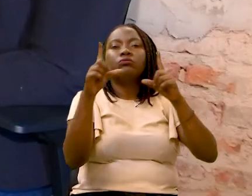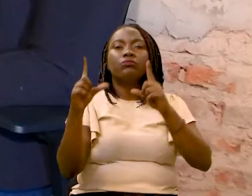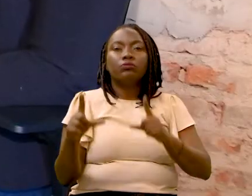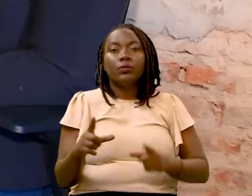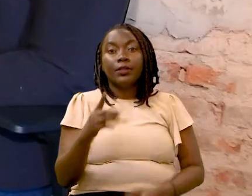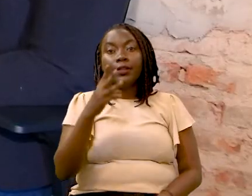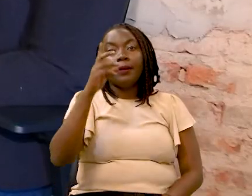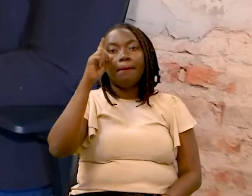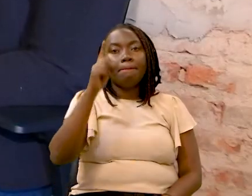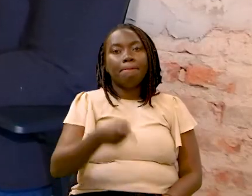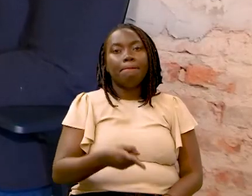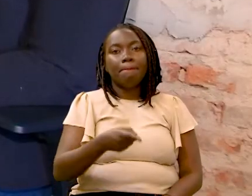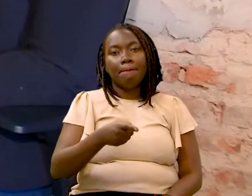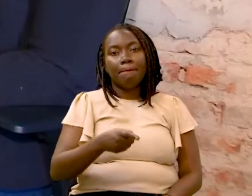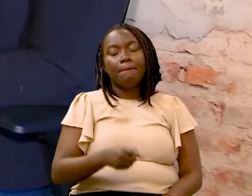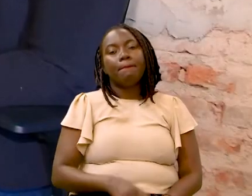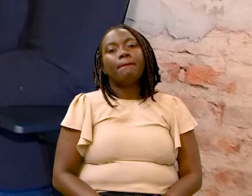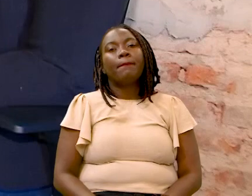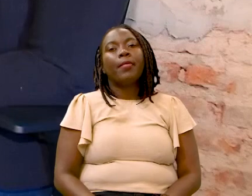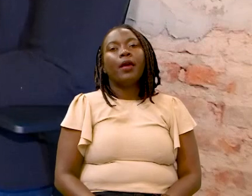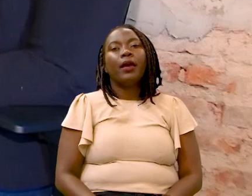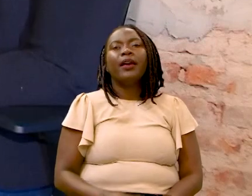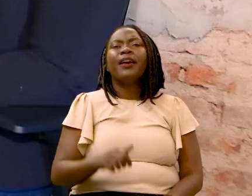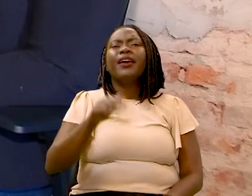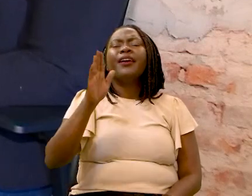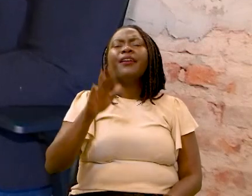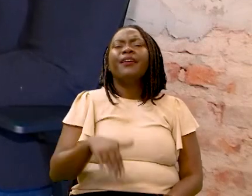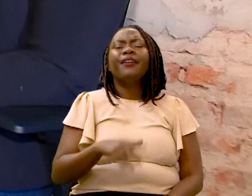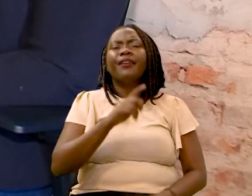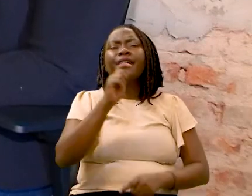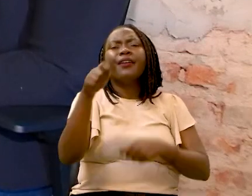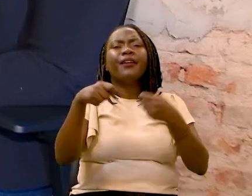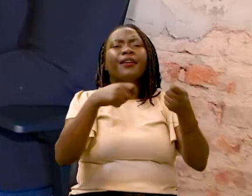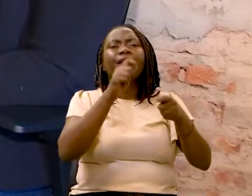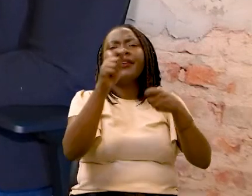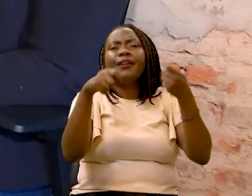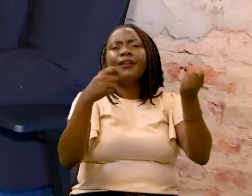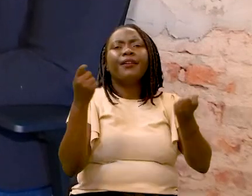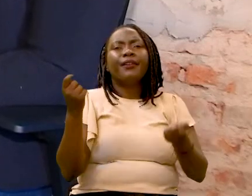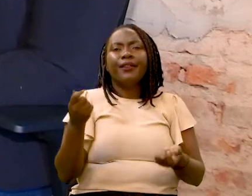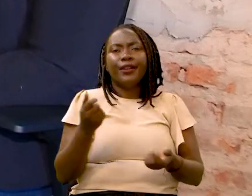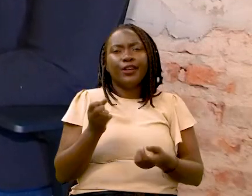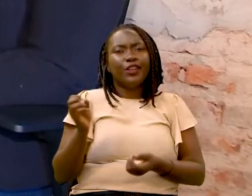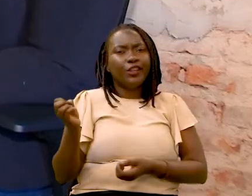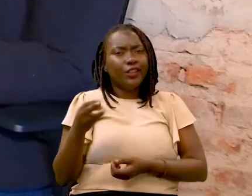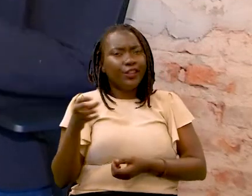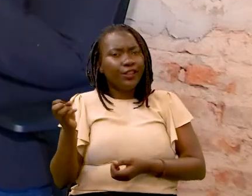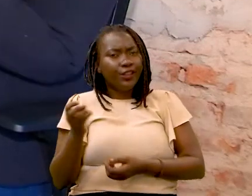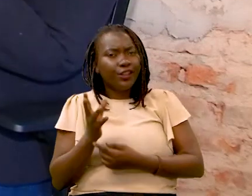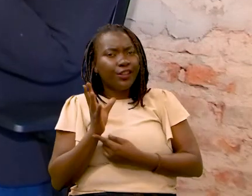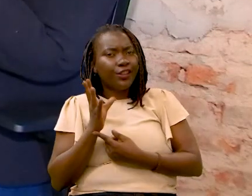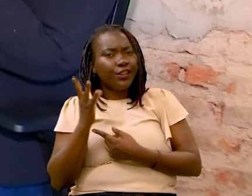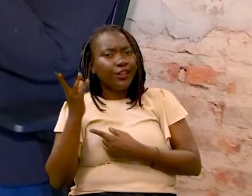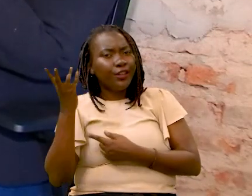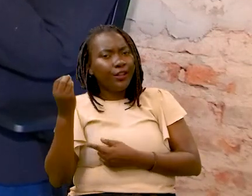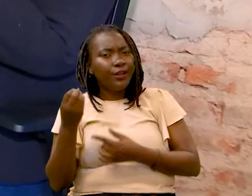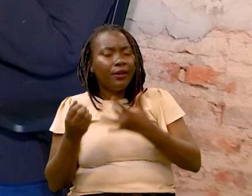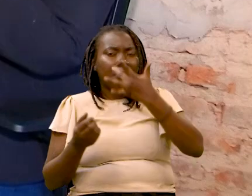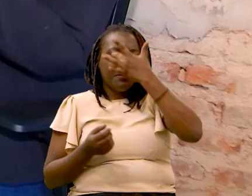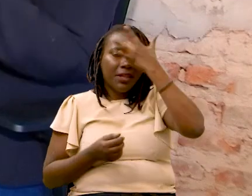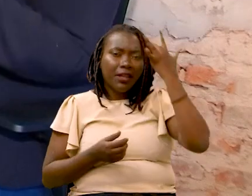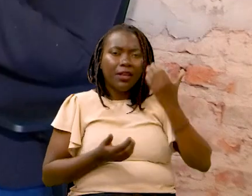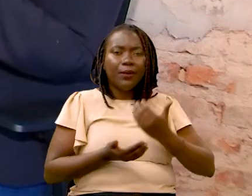em quantidade de peças? 3.000 peças. 3.000 peças. E quem são esses artistas? Desde